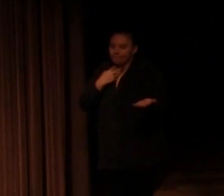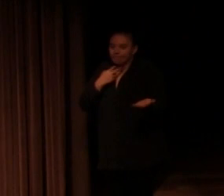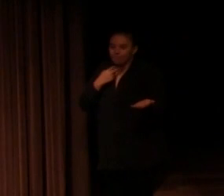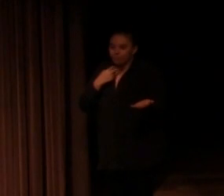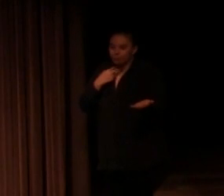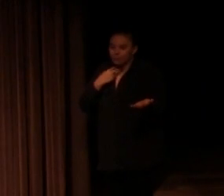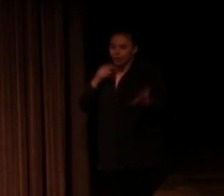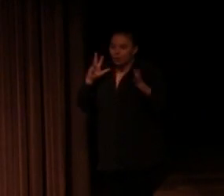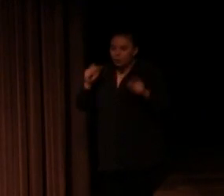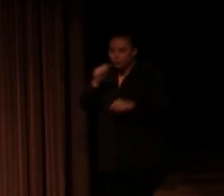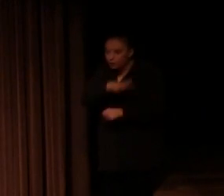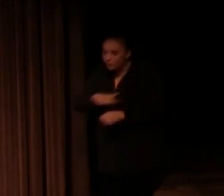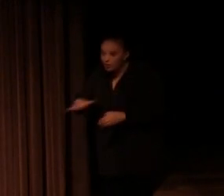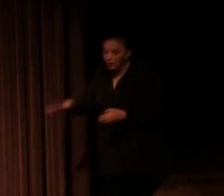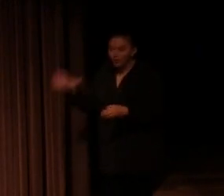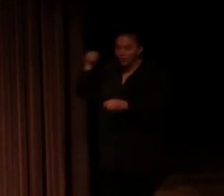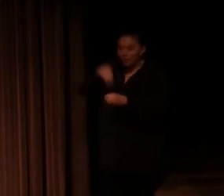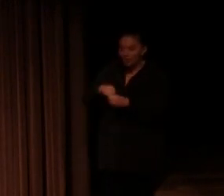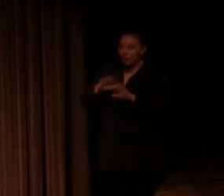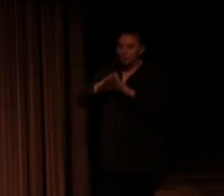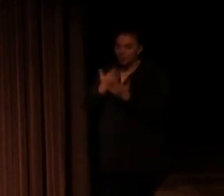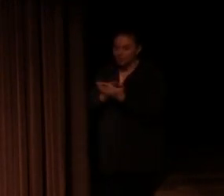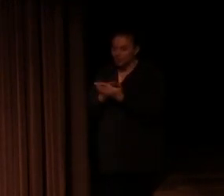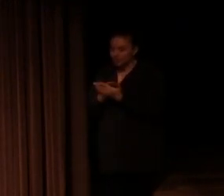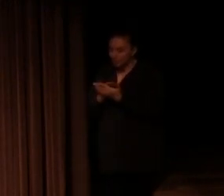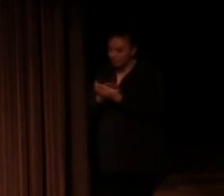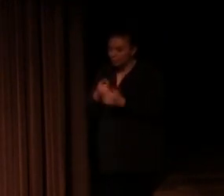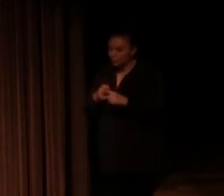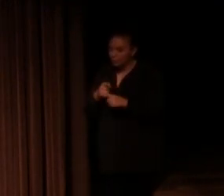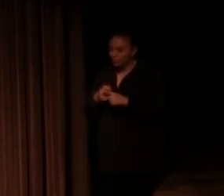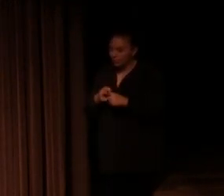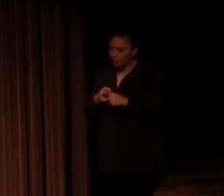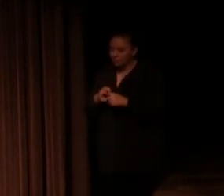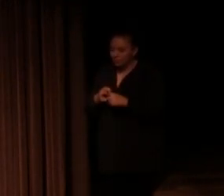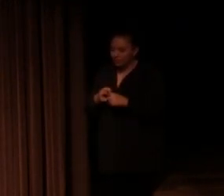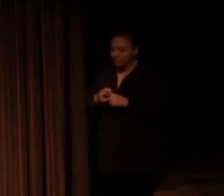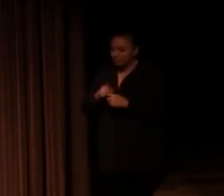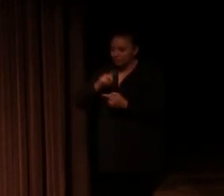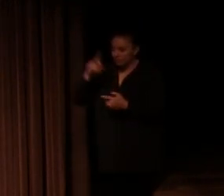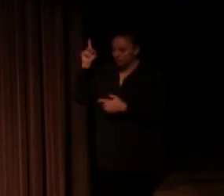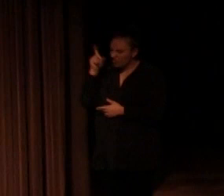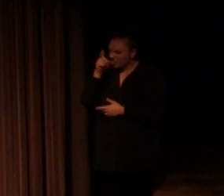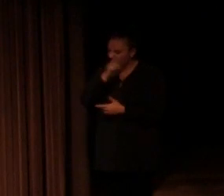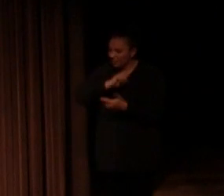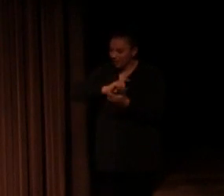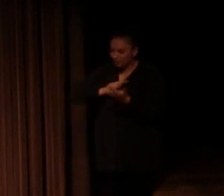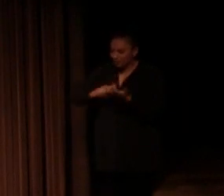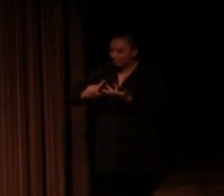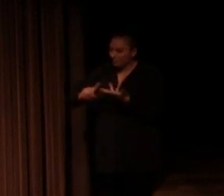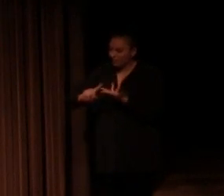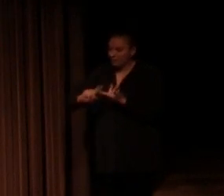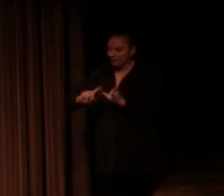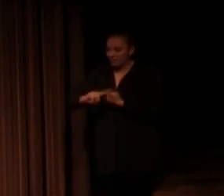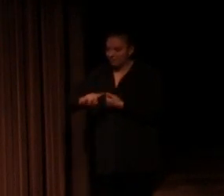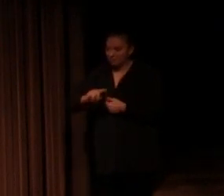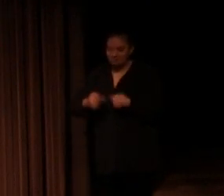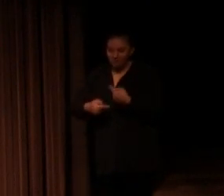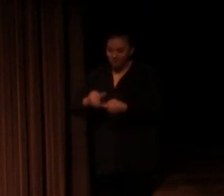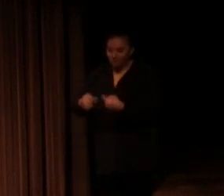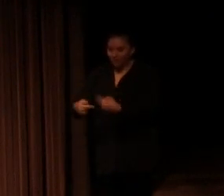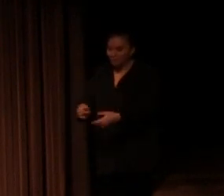burocracia as dificuldades são enormes macri a gente hoje para conseguir um terreno para construir uma